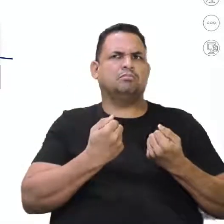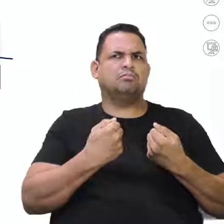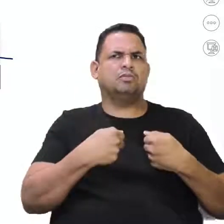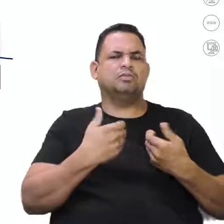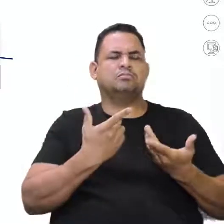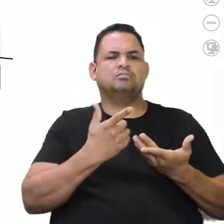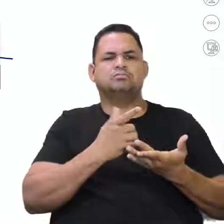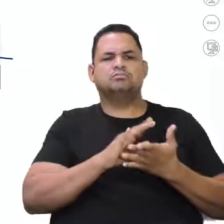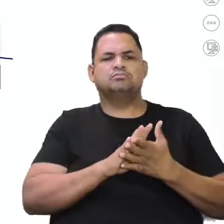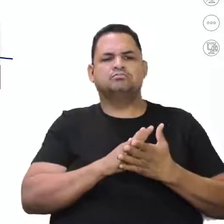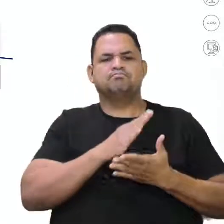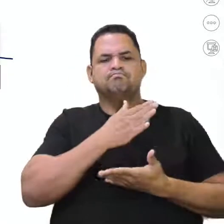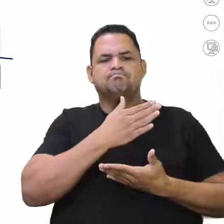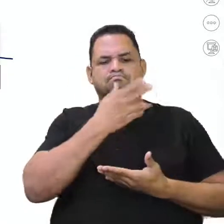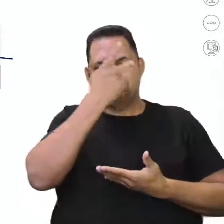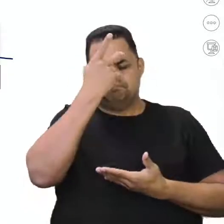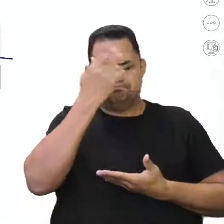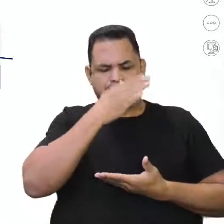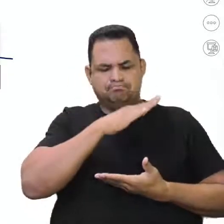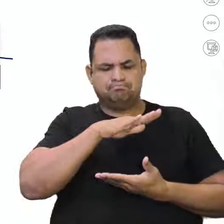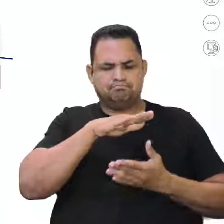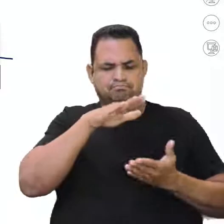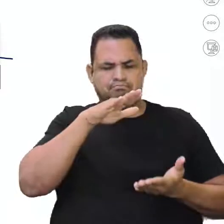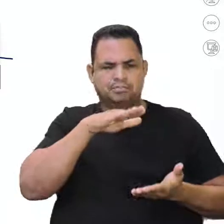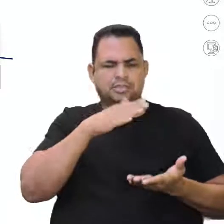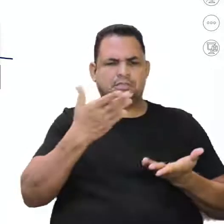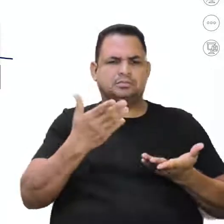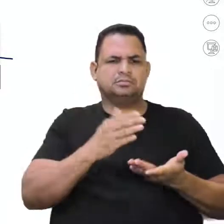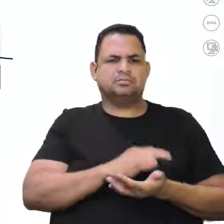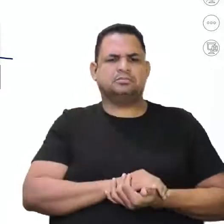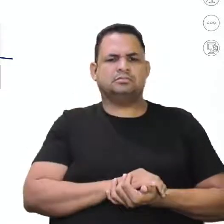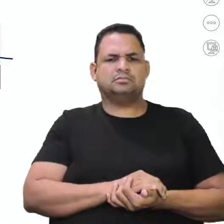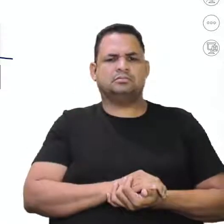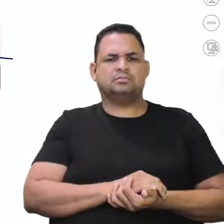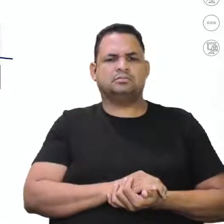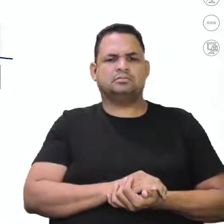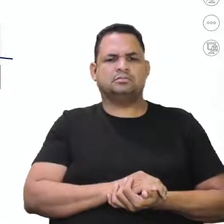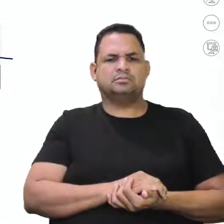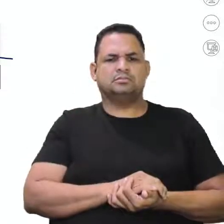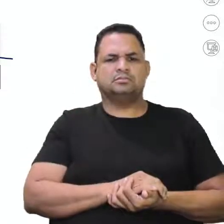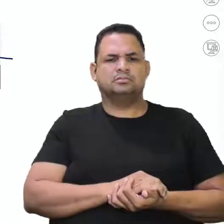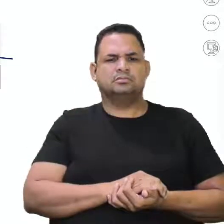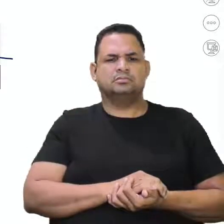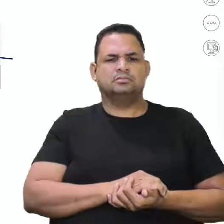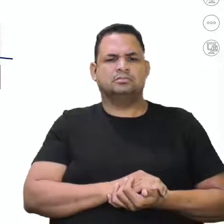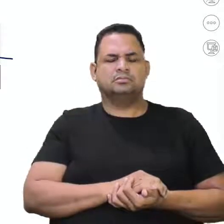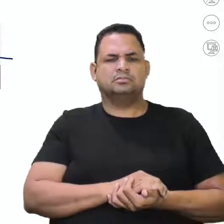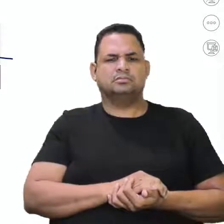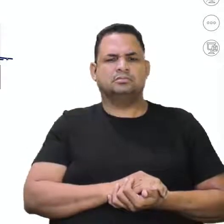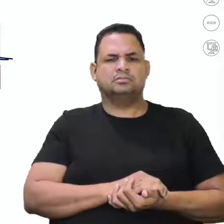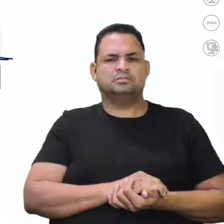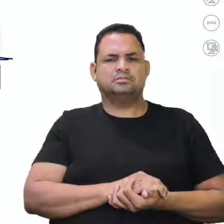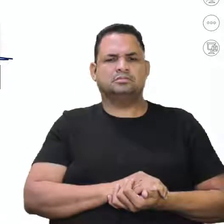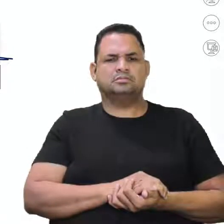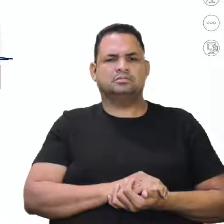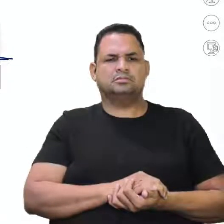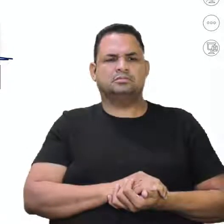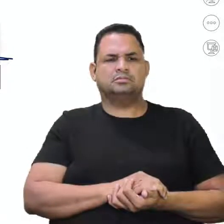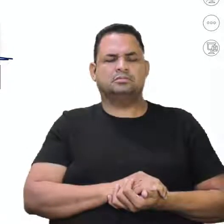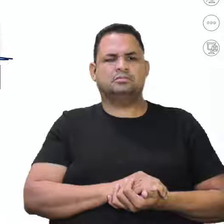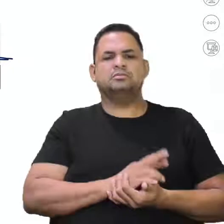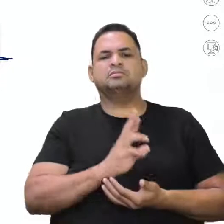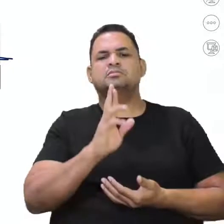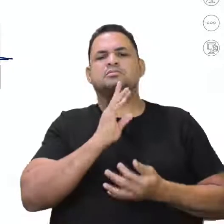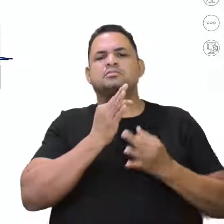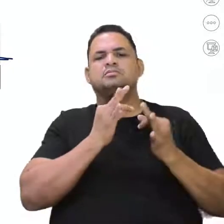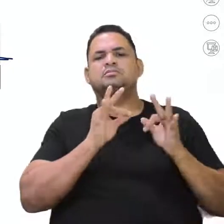pessoas pequenas, little people? Vai imaginando aí que temos uma questão daqui a pouco sobre isso. And simple answers from great minds. E